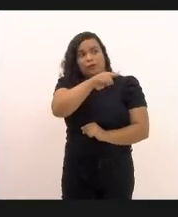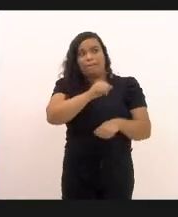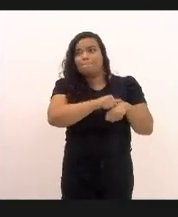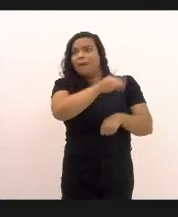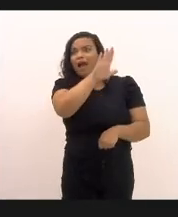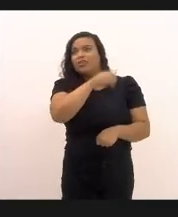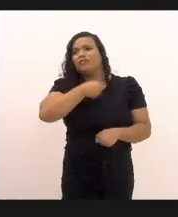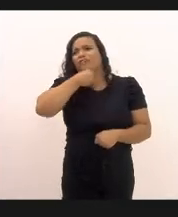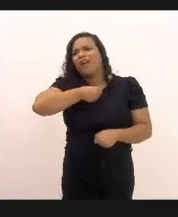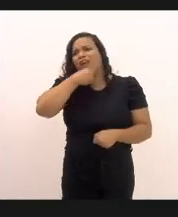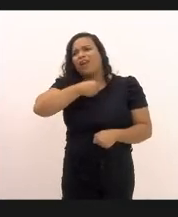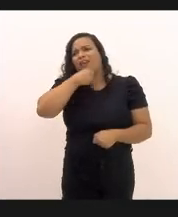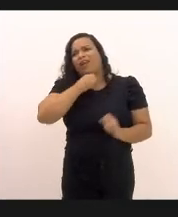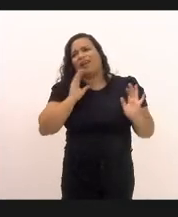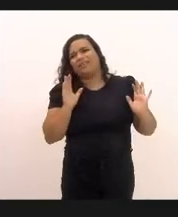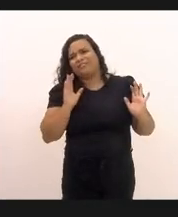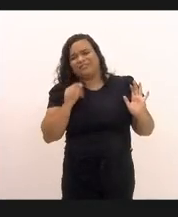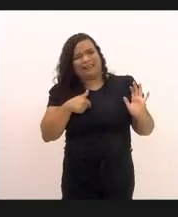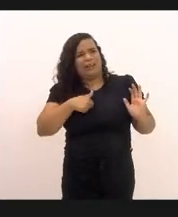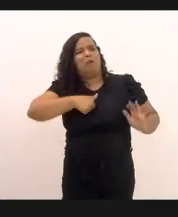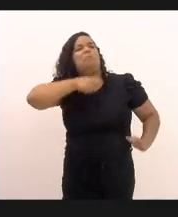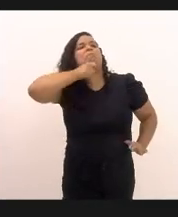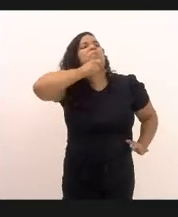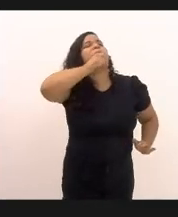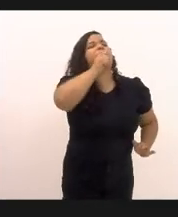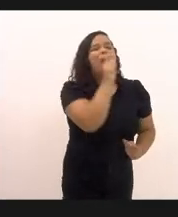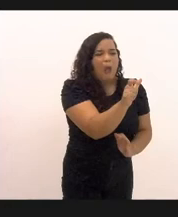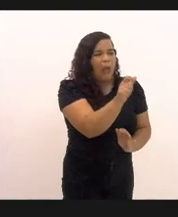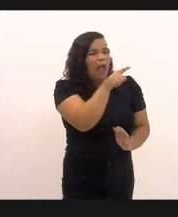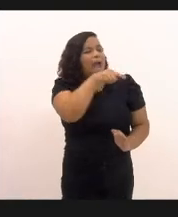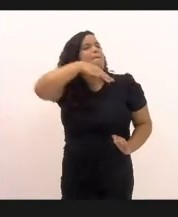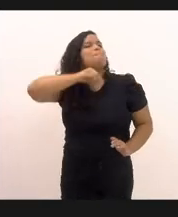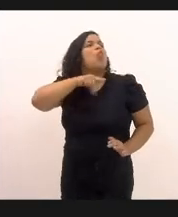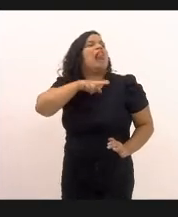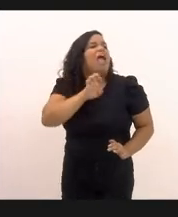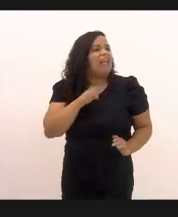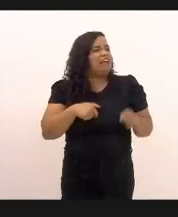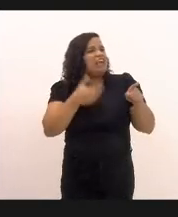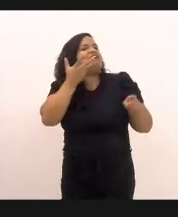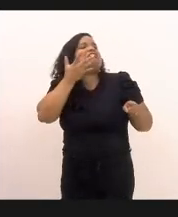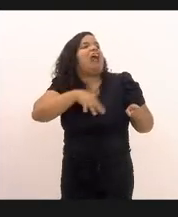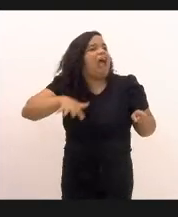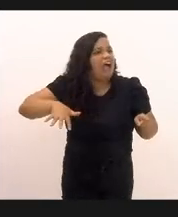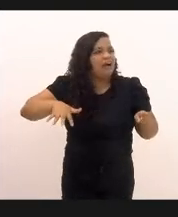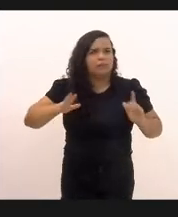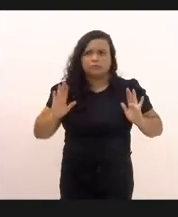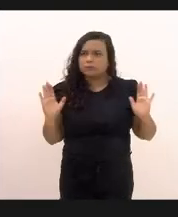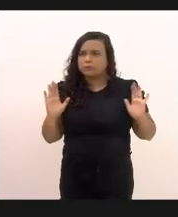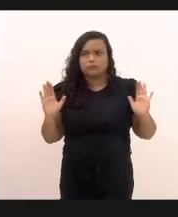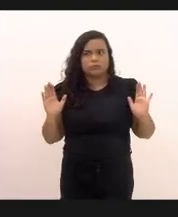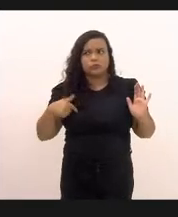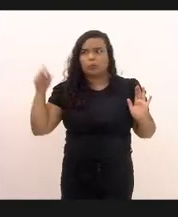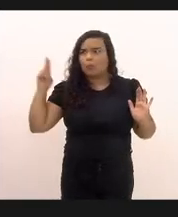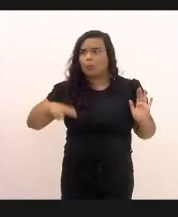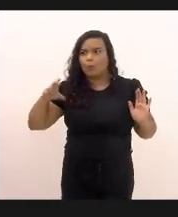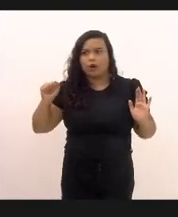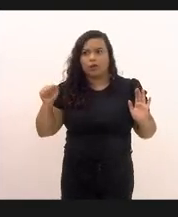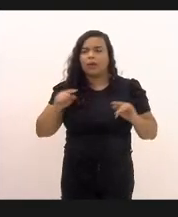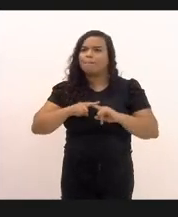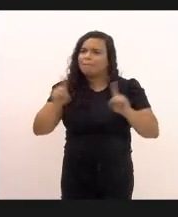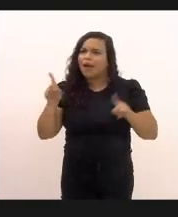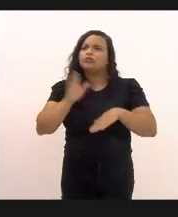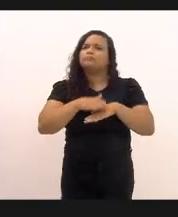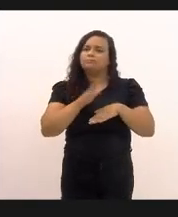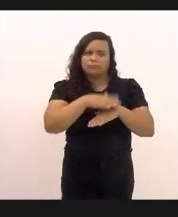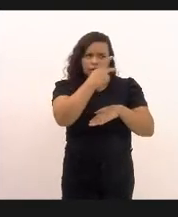que eu, mais avançada em idade do que eu, de moleque. Eu não vou fazer esse tipo de coisa. Mas a fala dele ontem